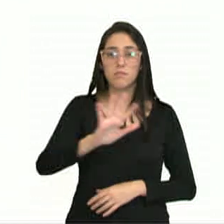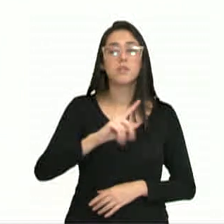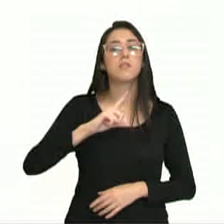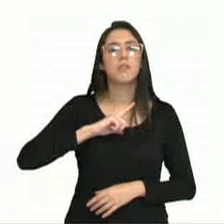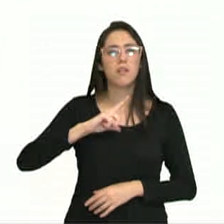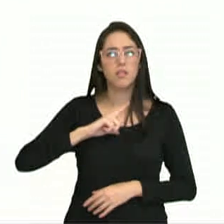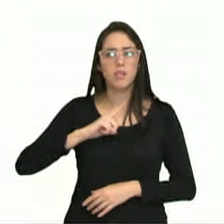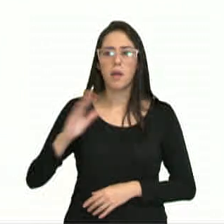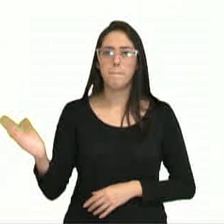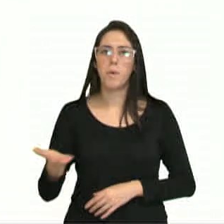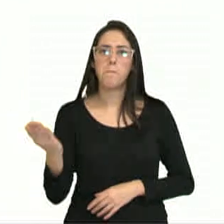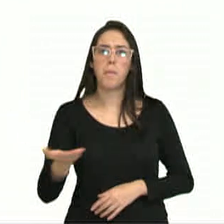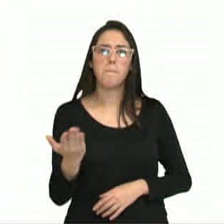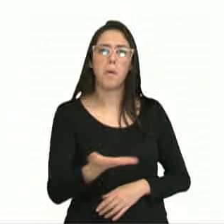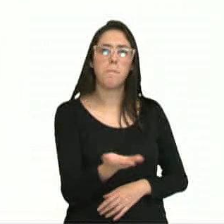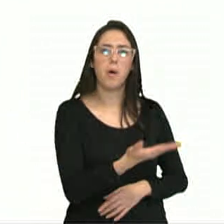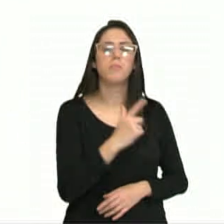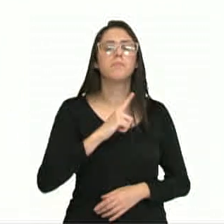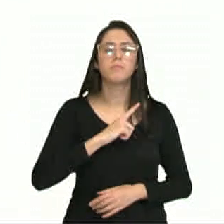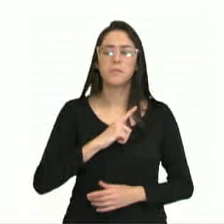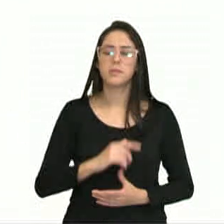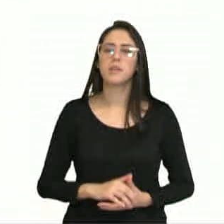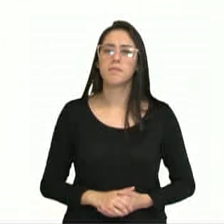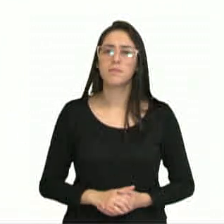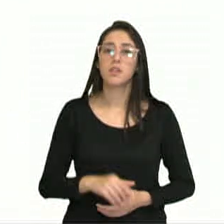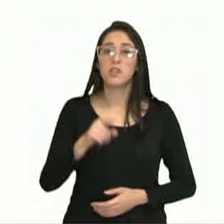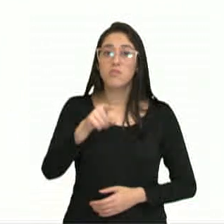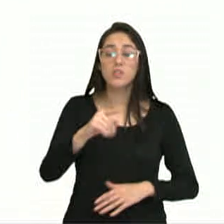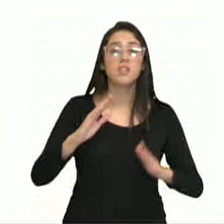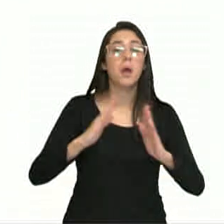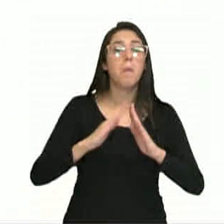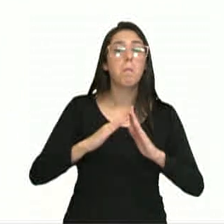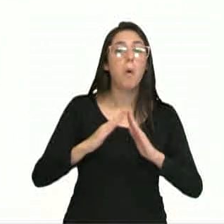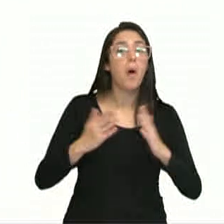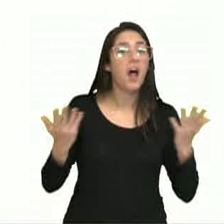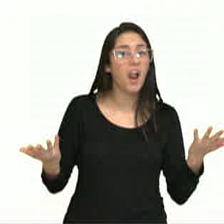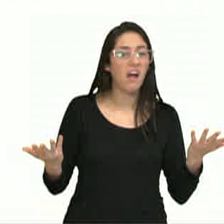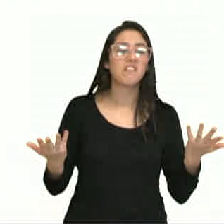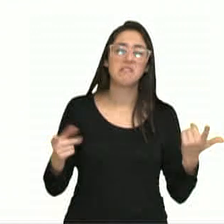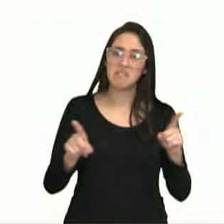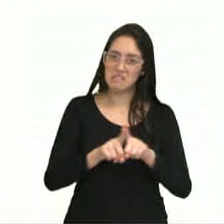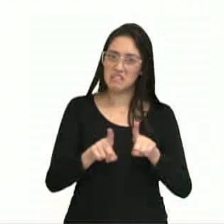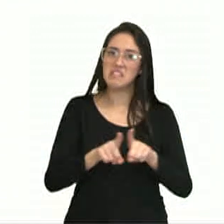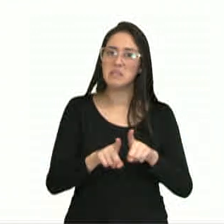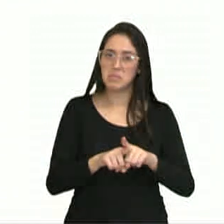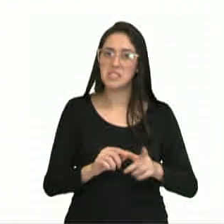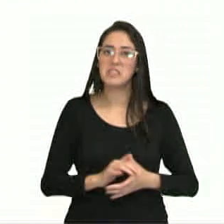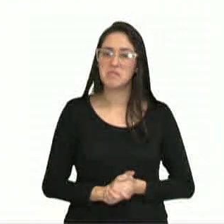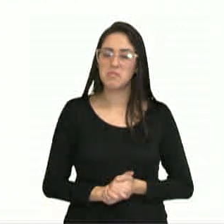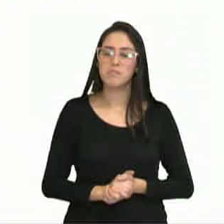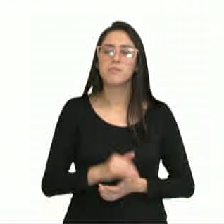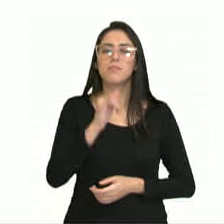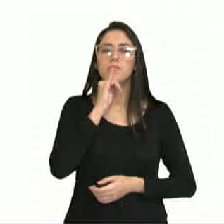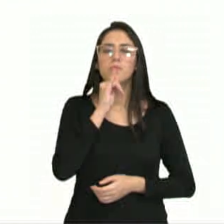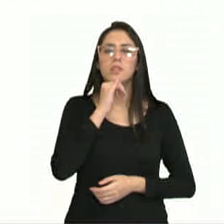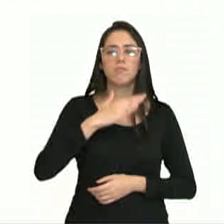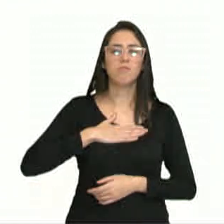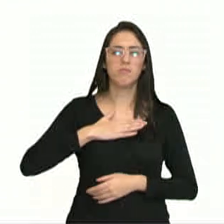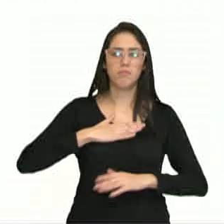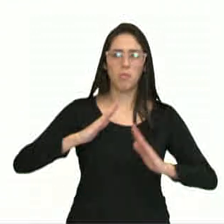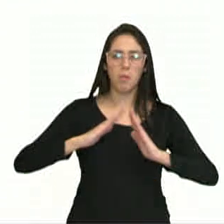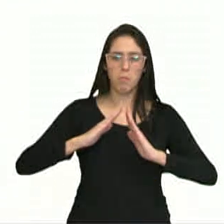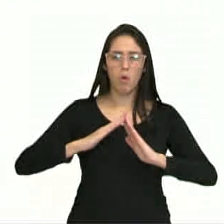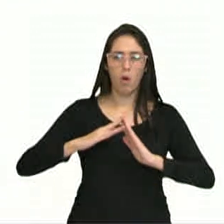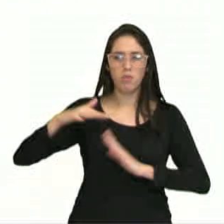desmatamento. Sendo assim, possivelmente no local onde você mora também. Vou colocar um exemplo de onde eu moro. Foi